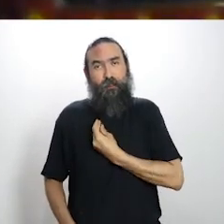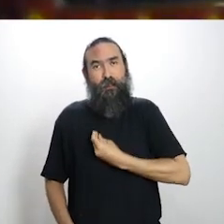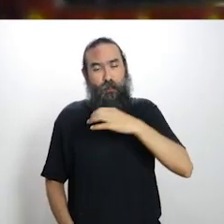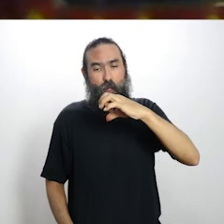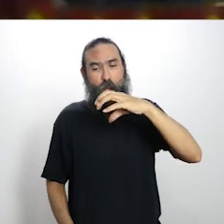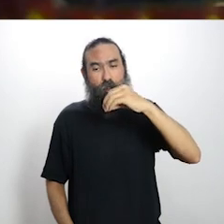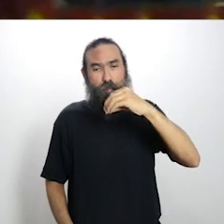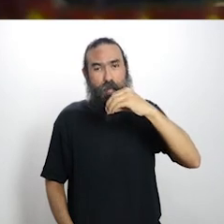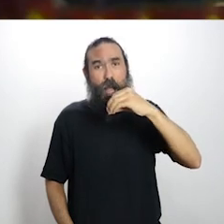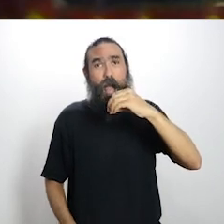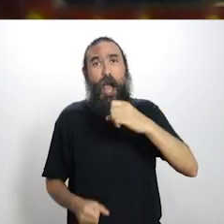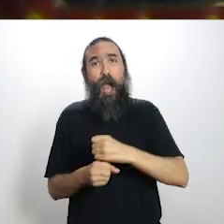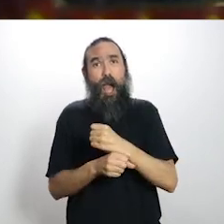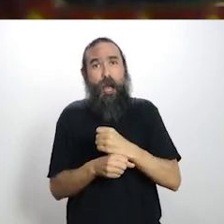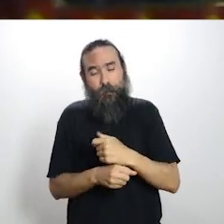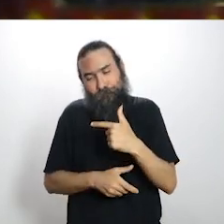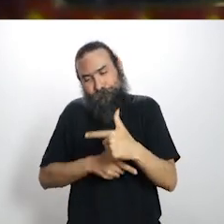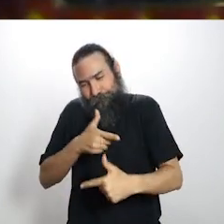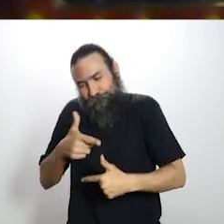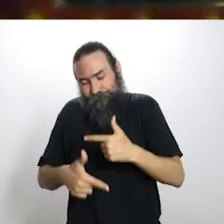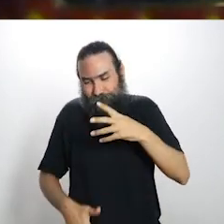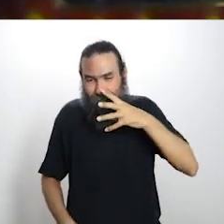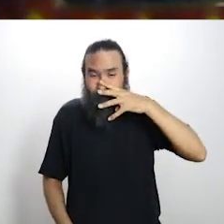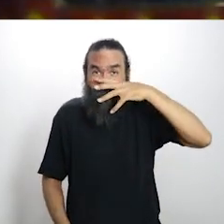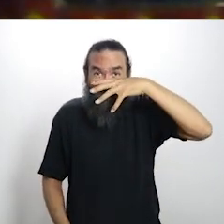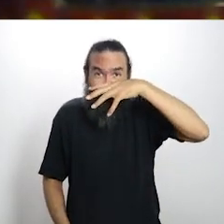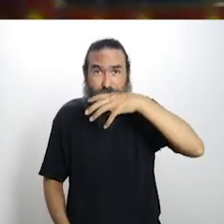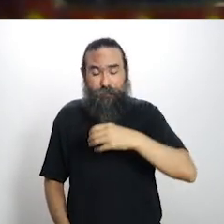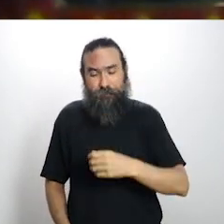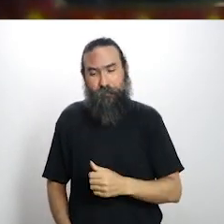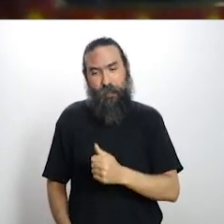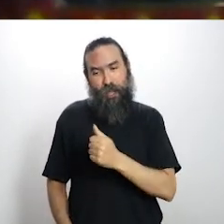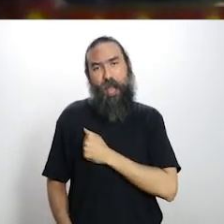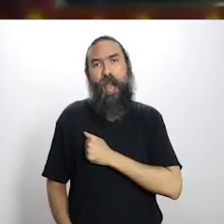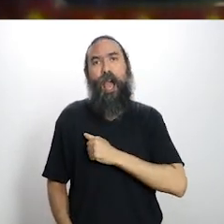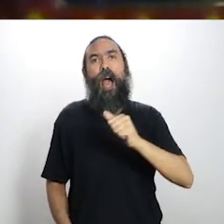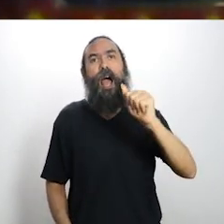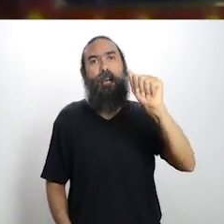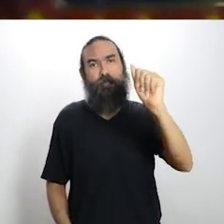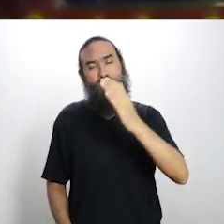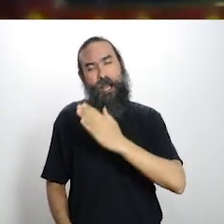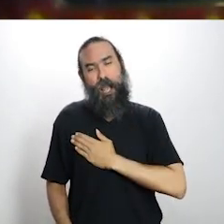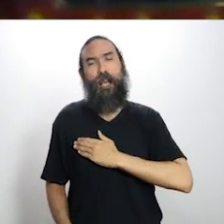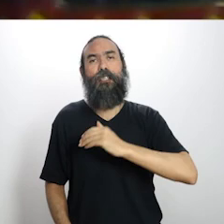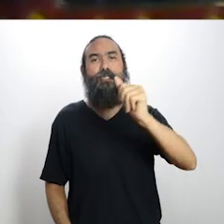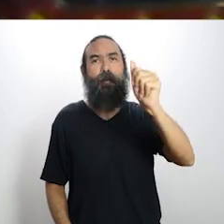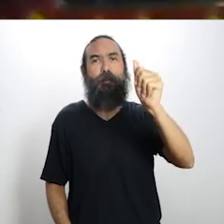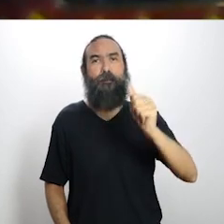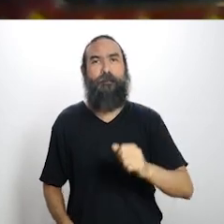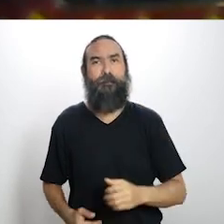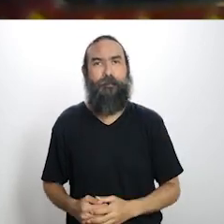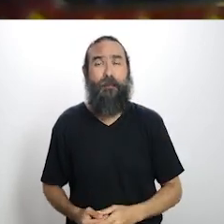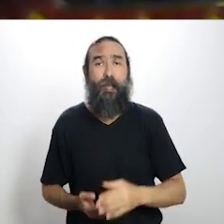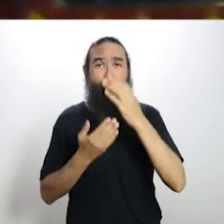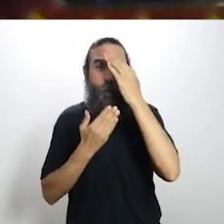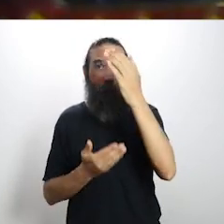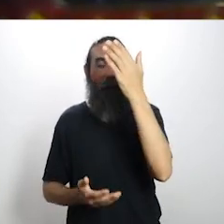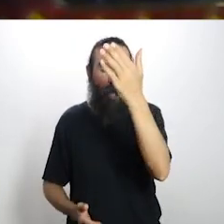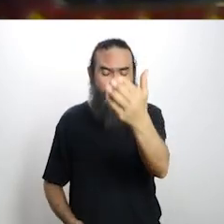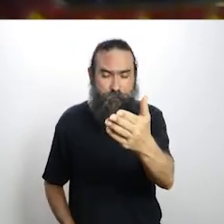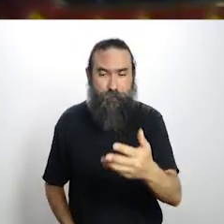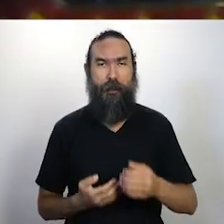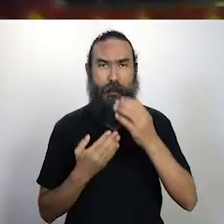vamos passar agora para o Décio Coutinho que é um colaborador de sempre do Encontro de Culturas né Décio